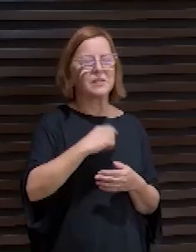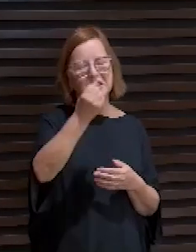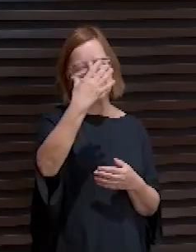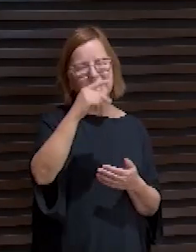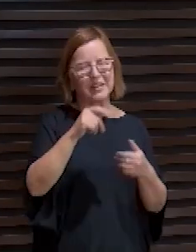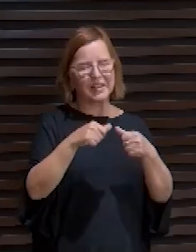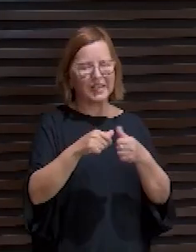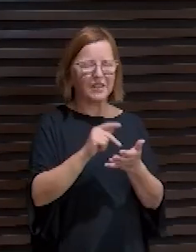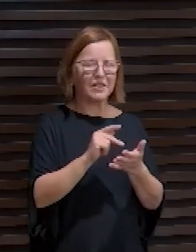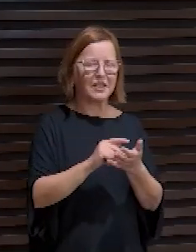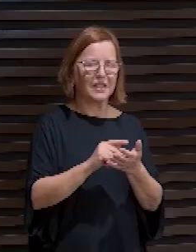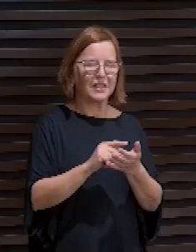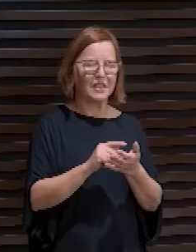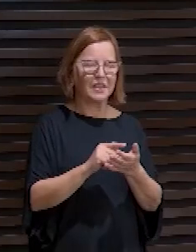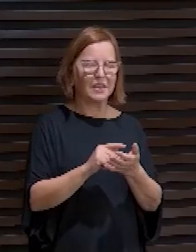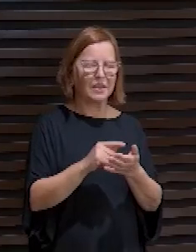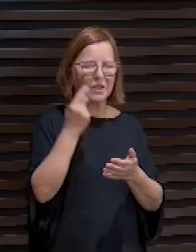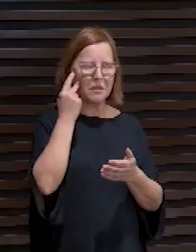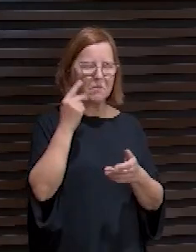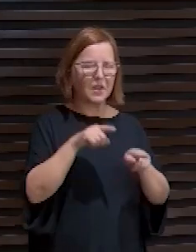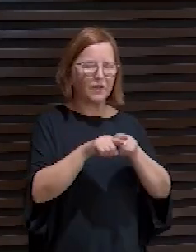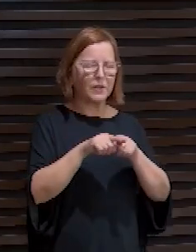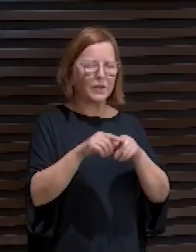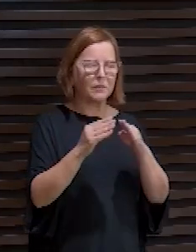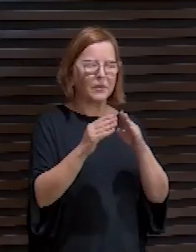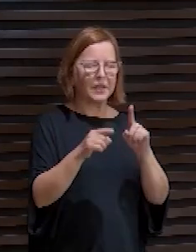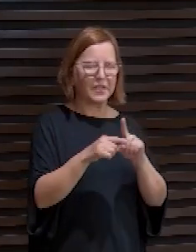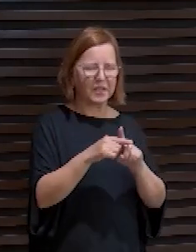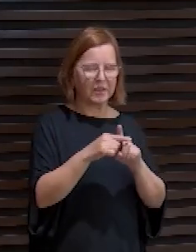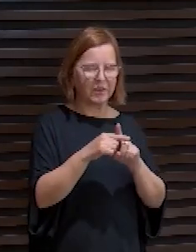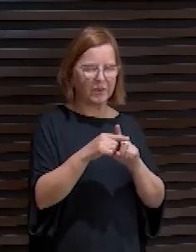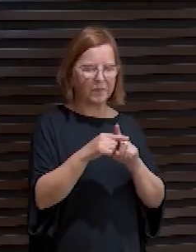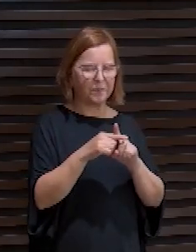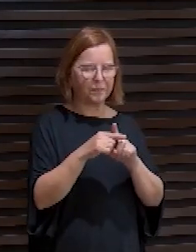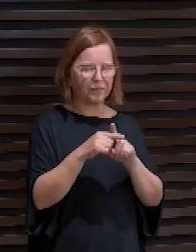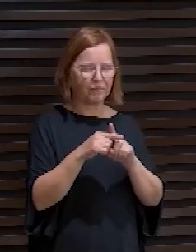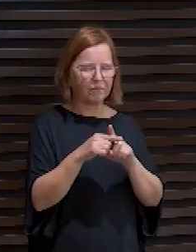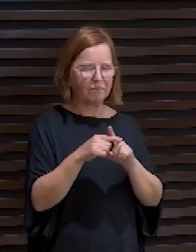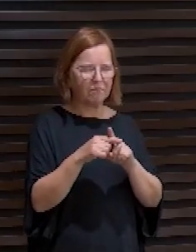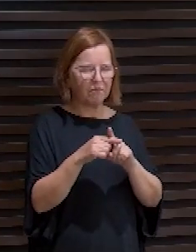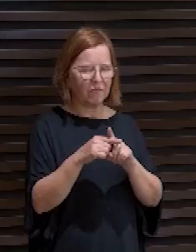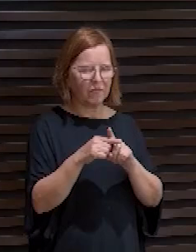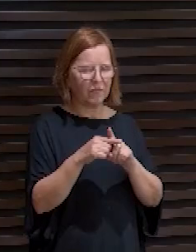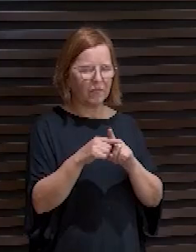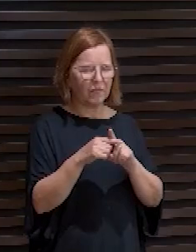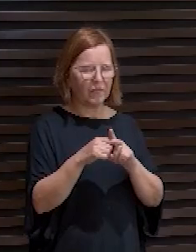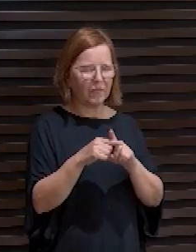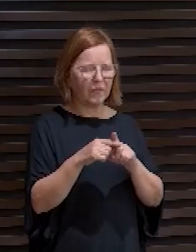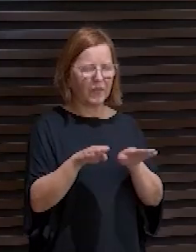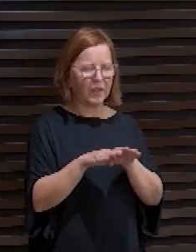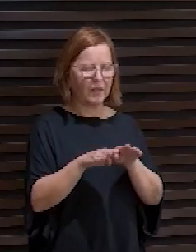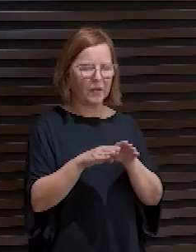que aqueles irmãos da igreja, para quem o autor de Hebreus escreve, eles também precisavam. E o